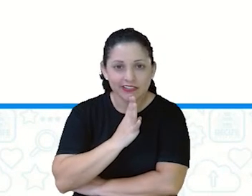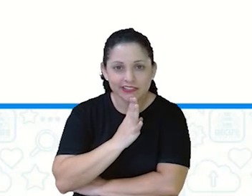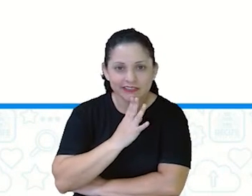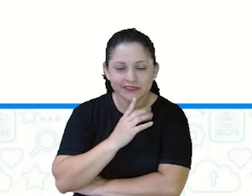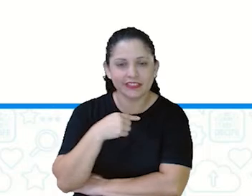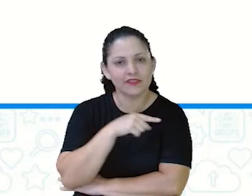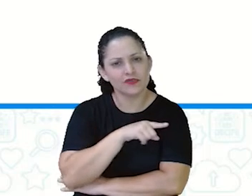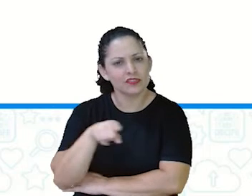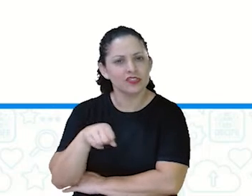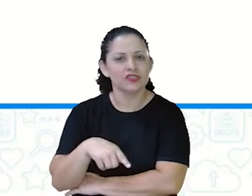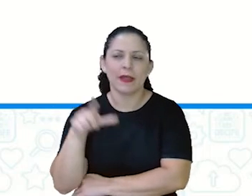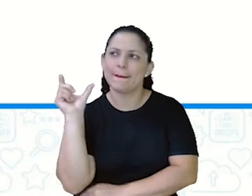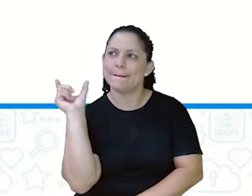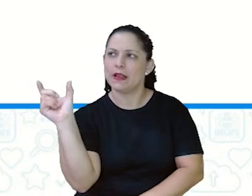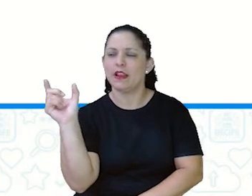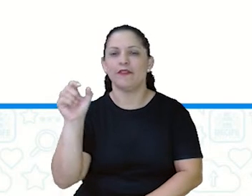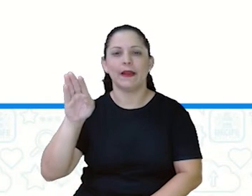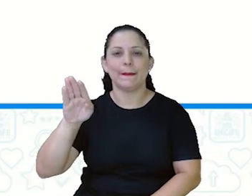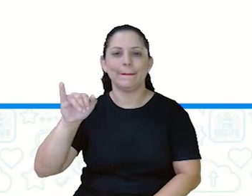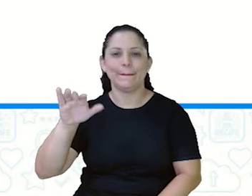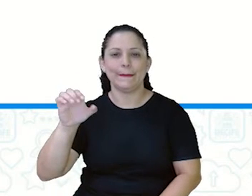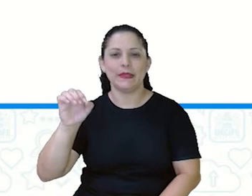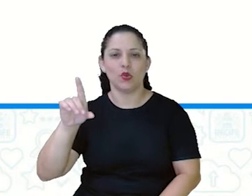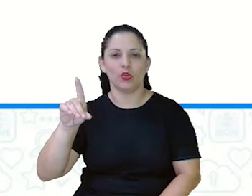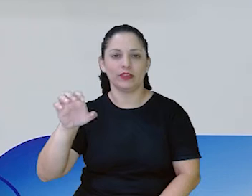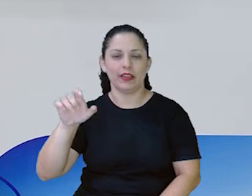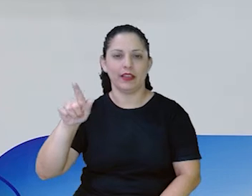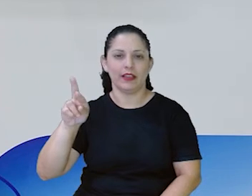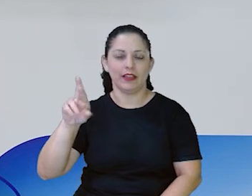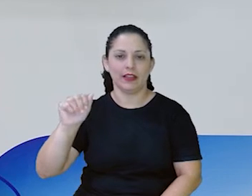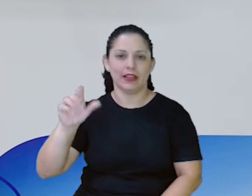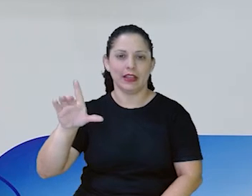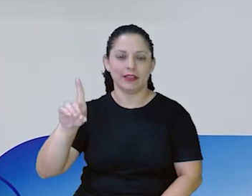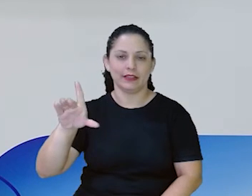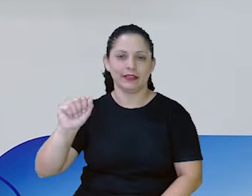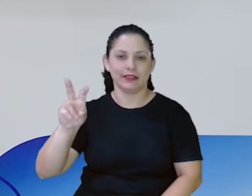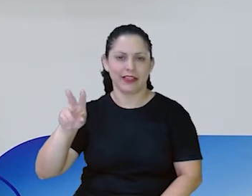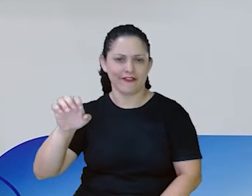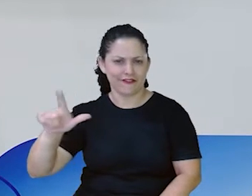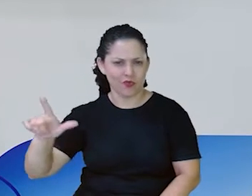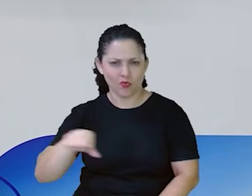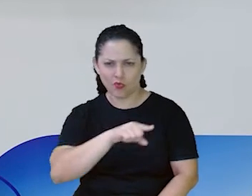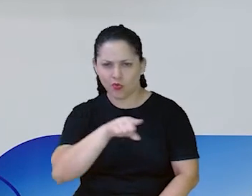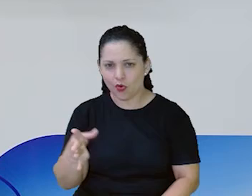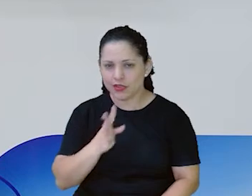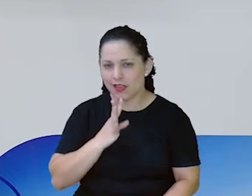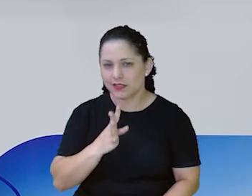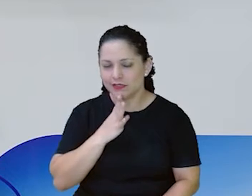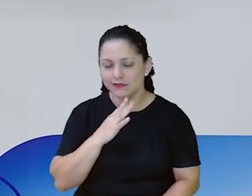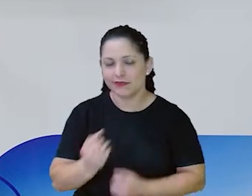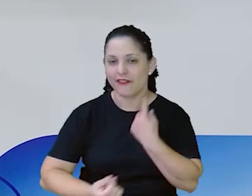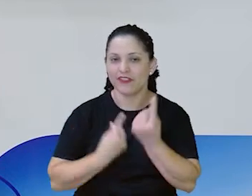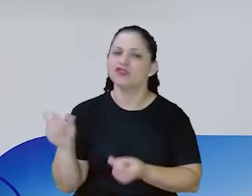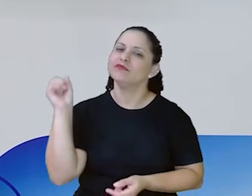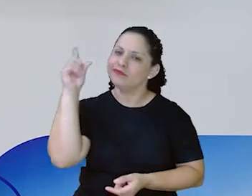biodegradáveis? Se a gente pudesse escolher, às vezes é difícil, né? A gente chega num supermercado, a gente chega